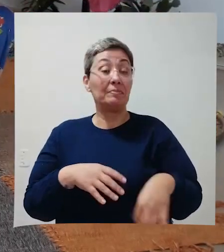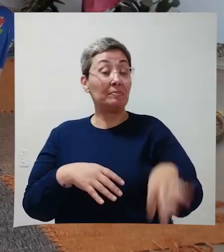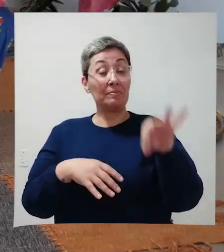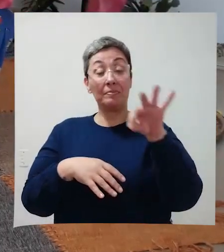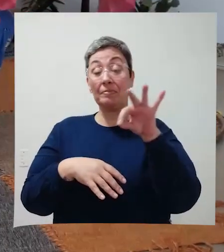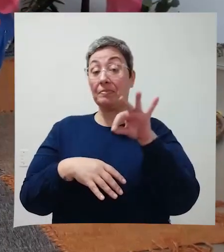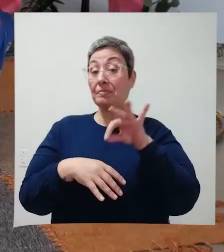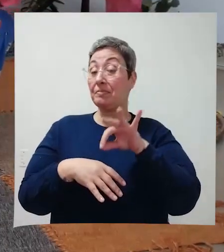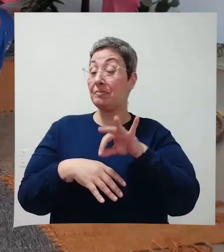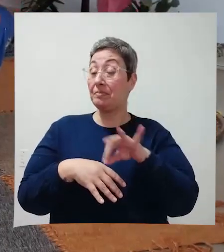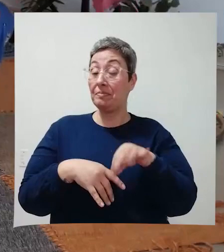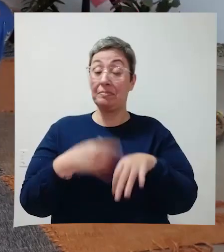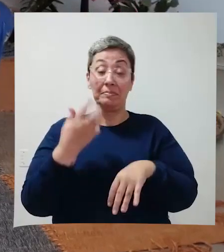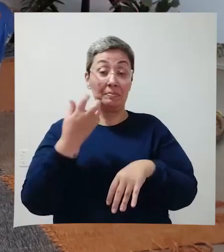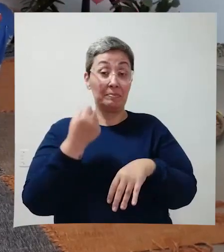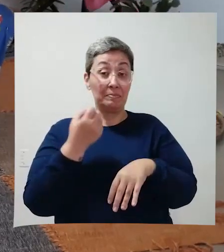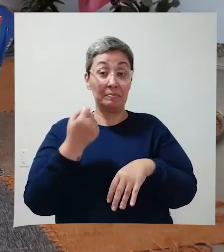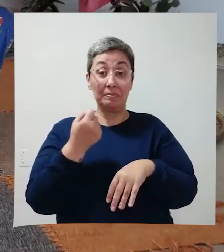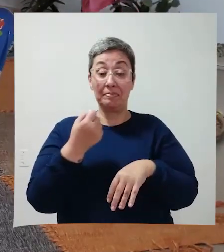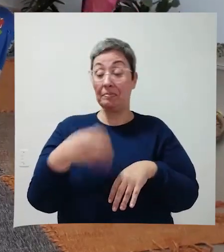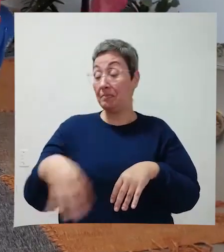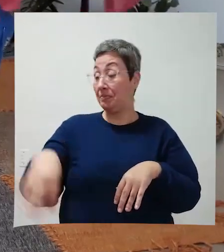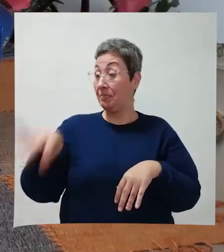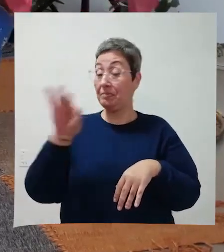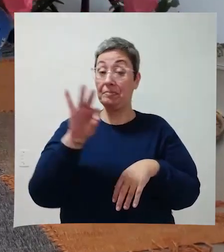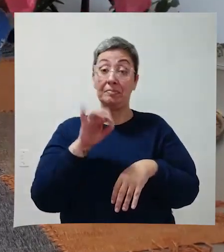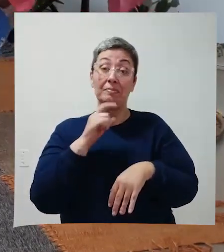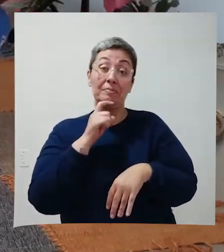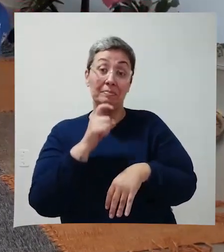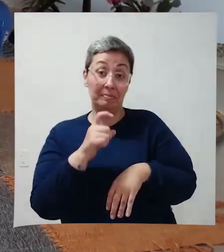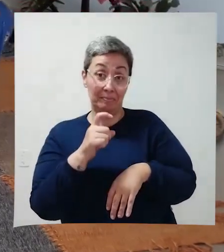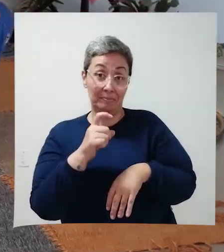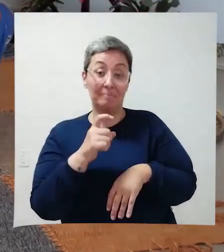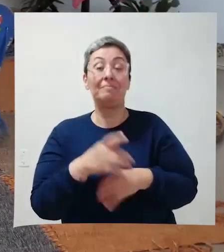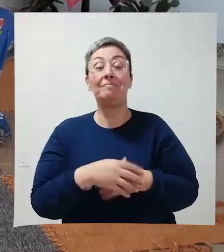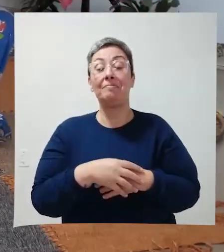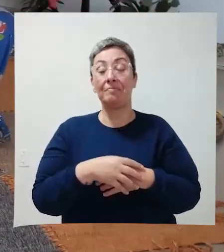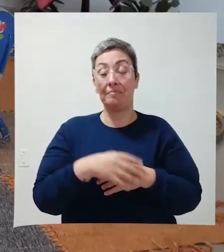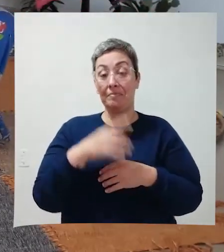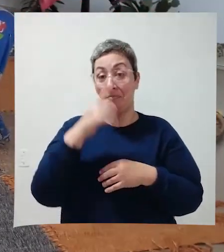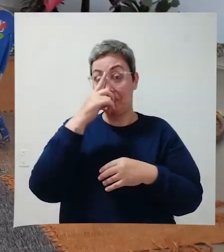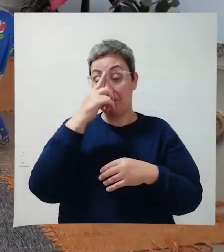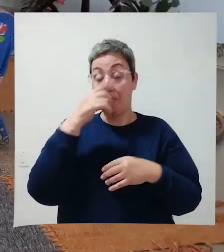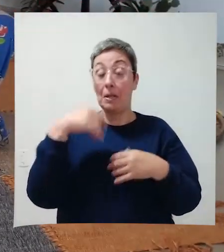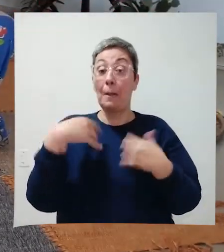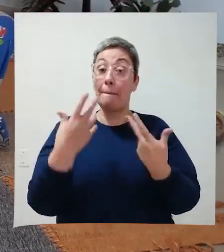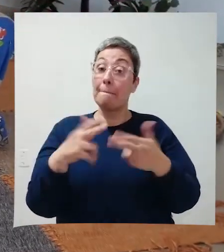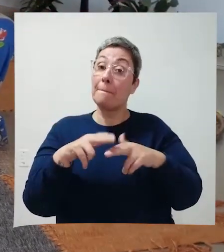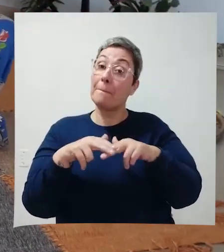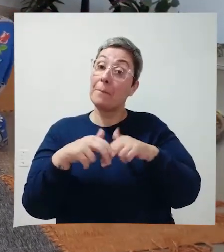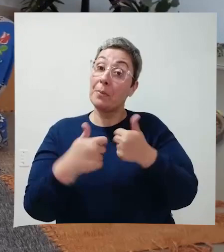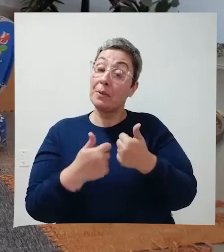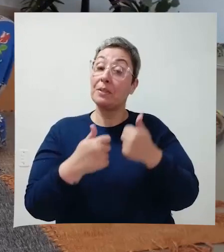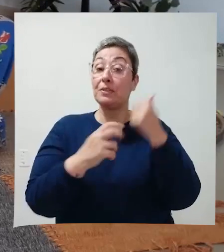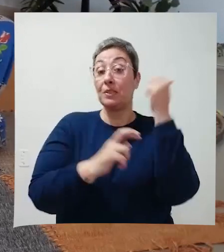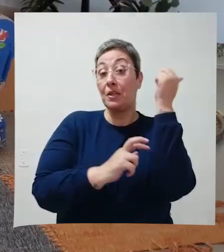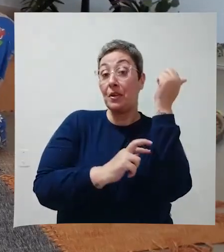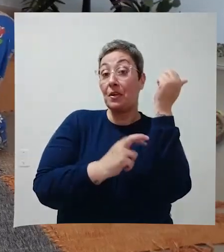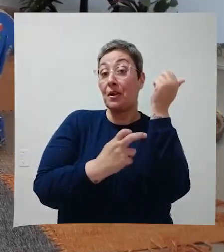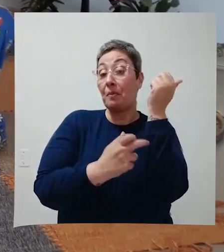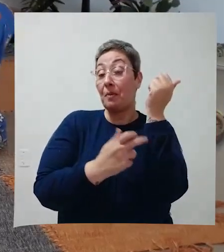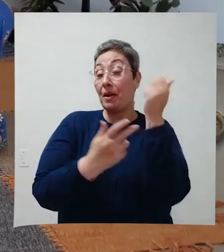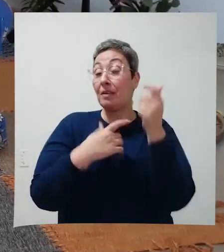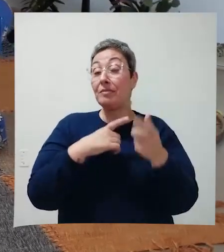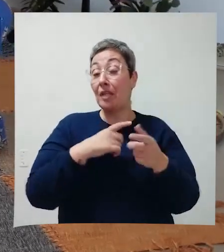amarelo, tecido branco e tecido verde. E é por isso que o camaleão